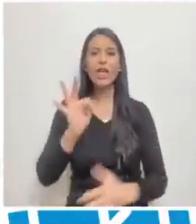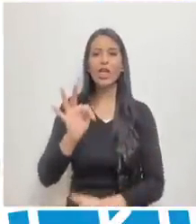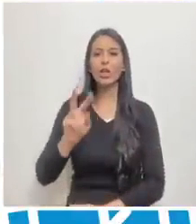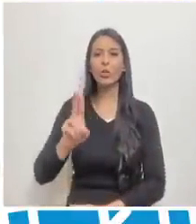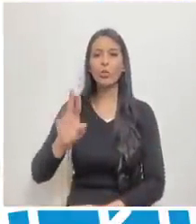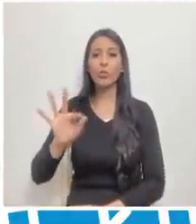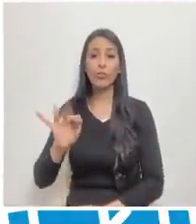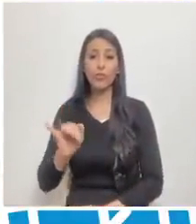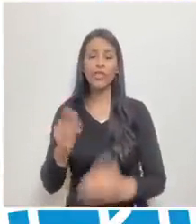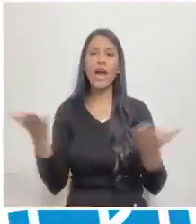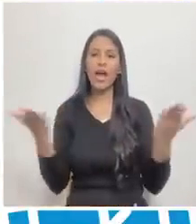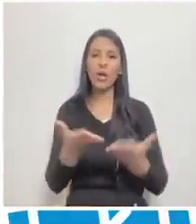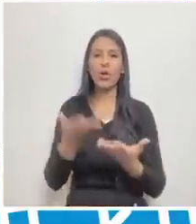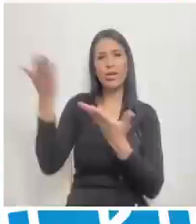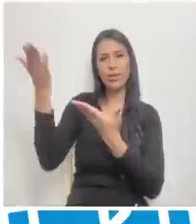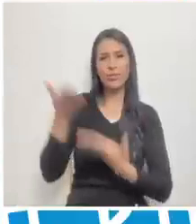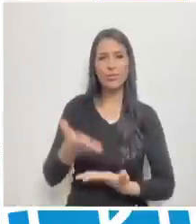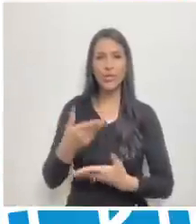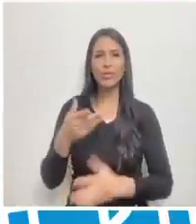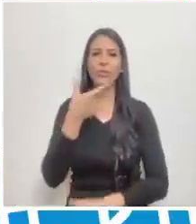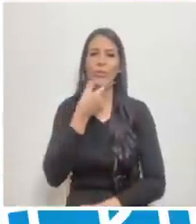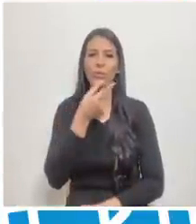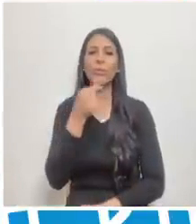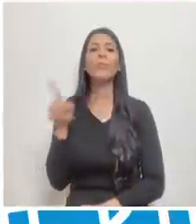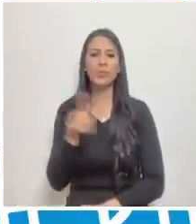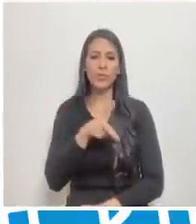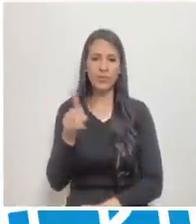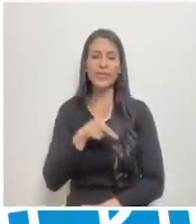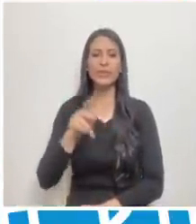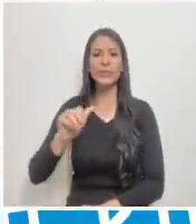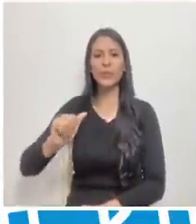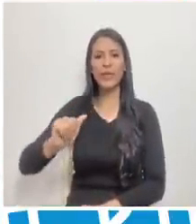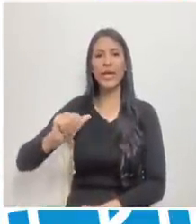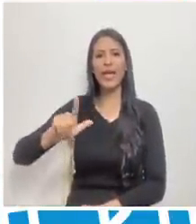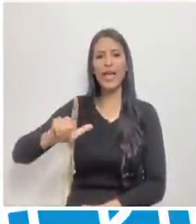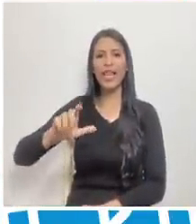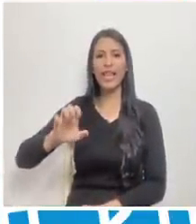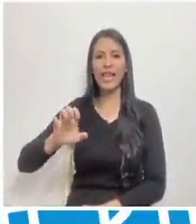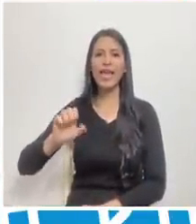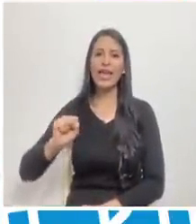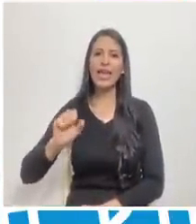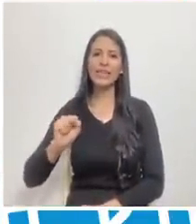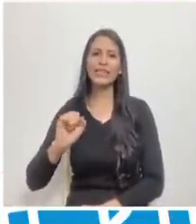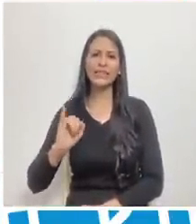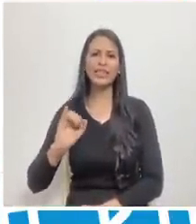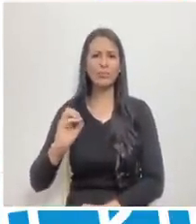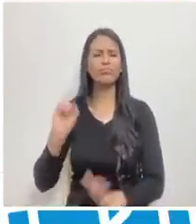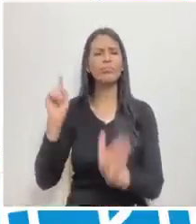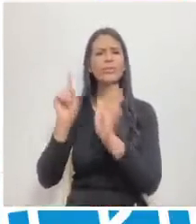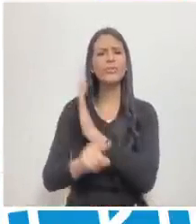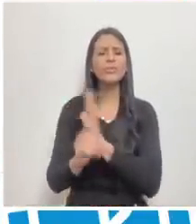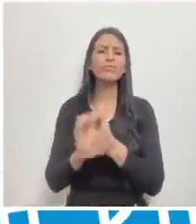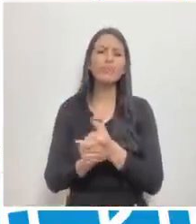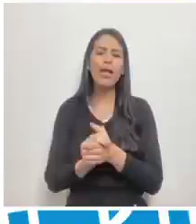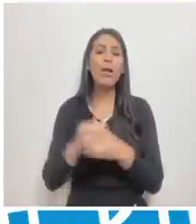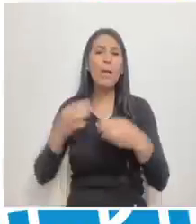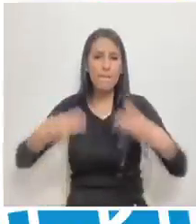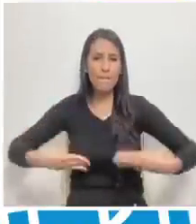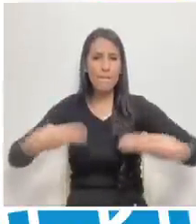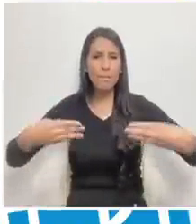Alessio. Tem uma pergunta específica para ele. Quais critérios foram utilizados pelo MEC para escolha